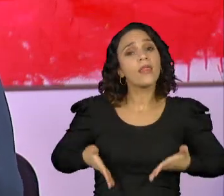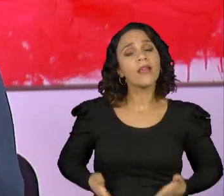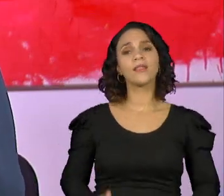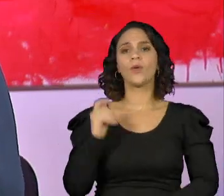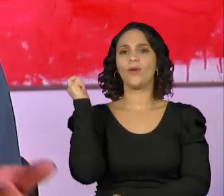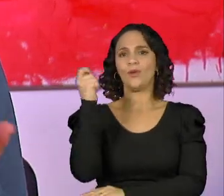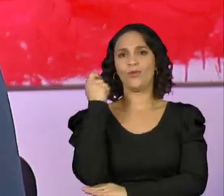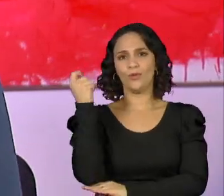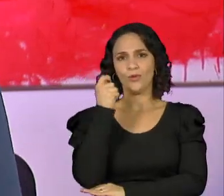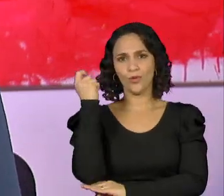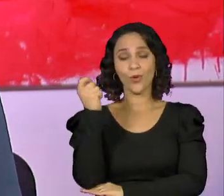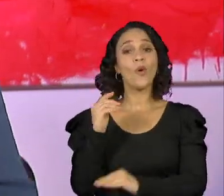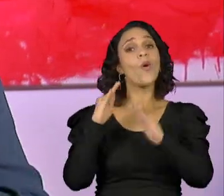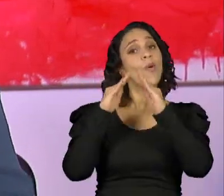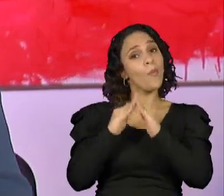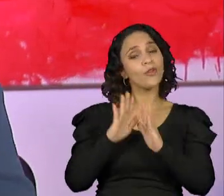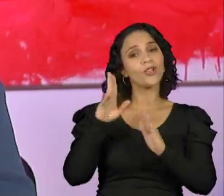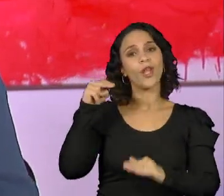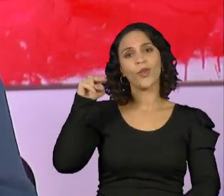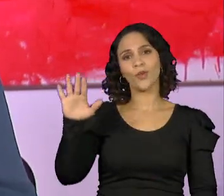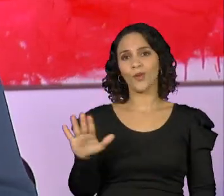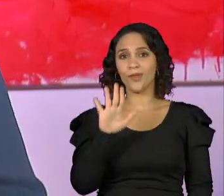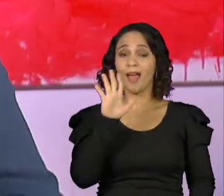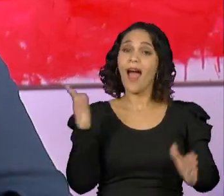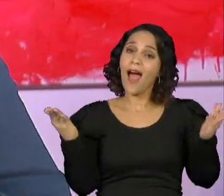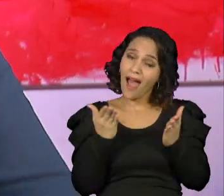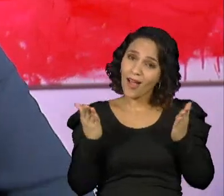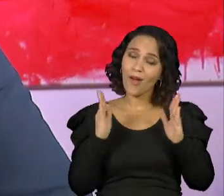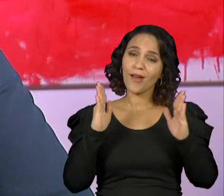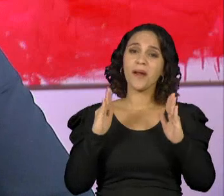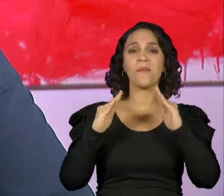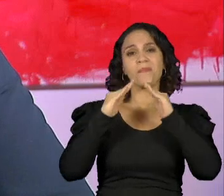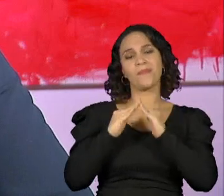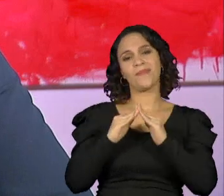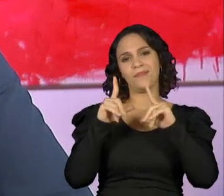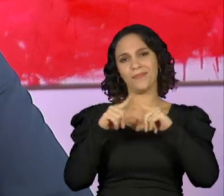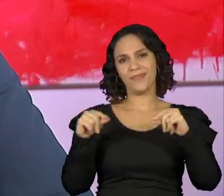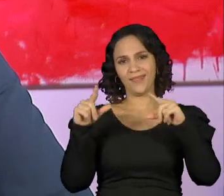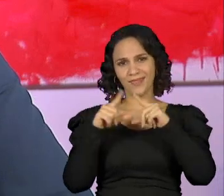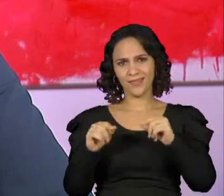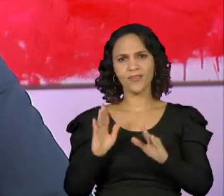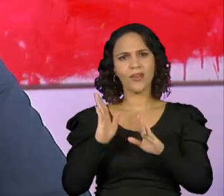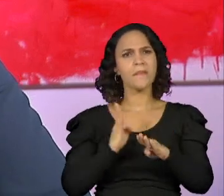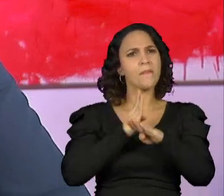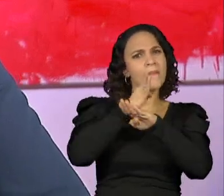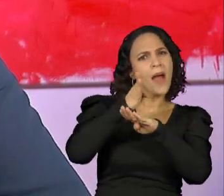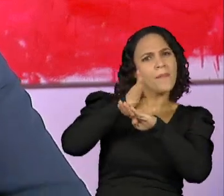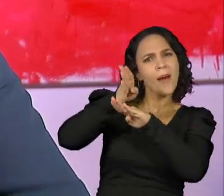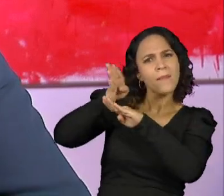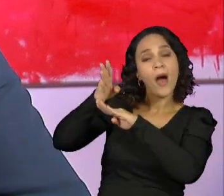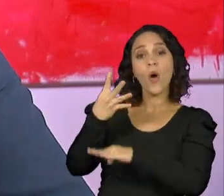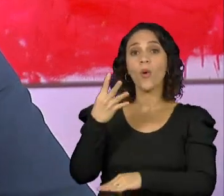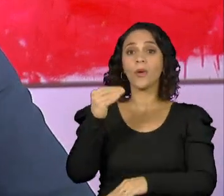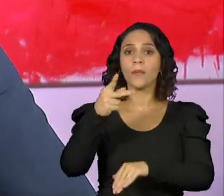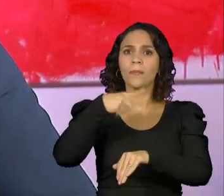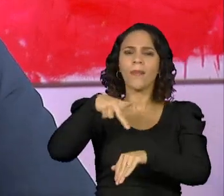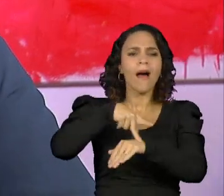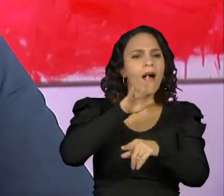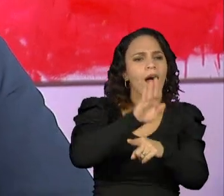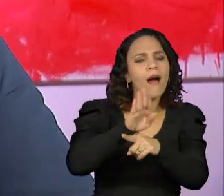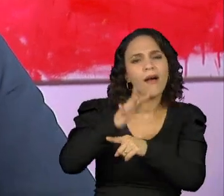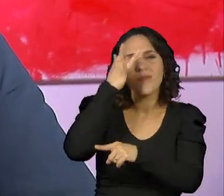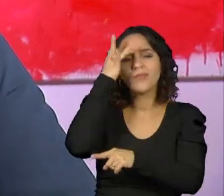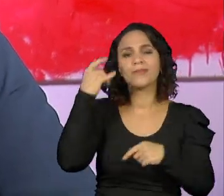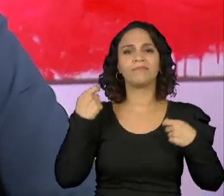Sul, morou no Nordeste e, por enquanto, está em Brasília. Passou por cerca de 40 países para ajudar a quem